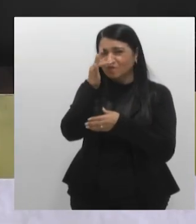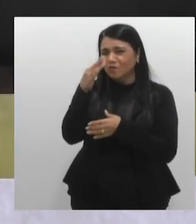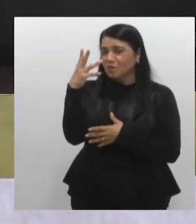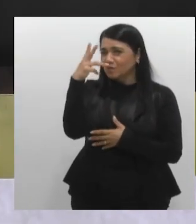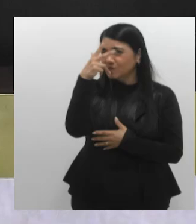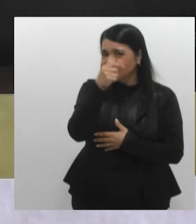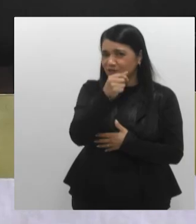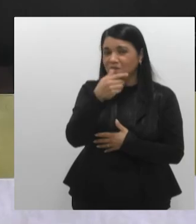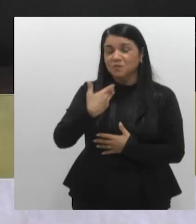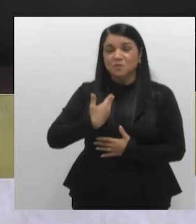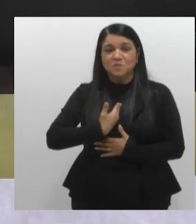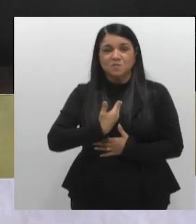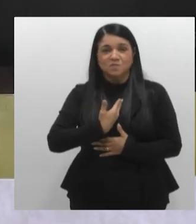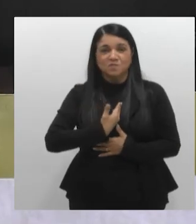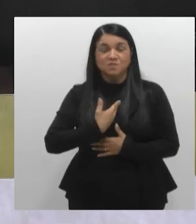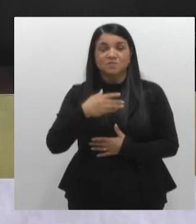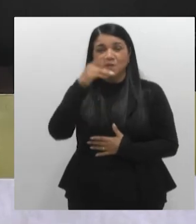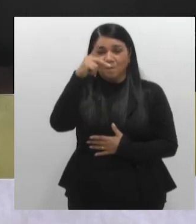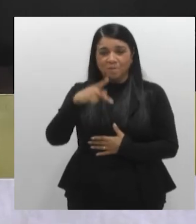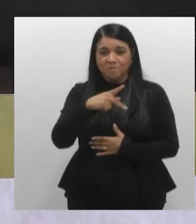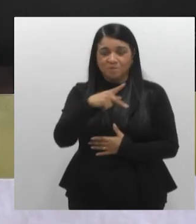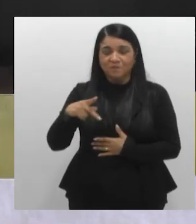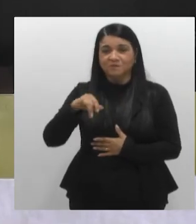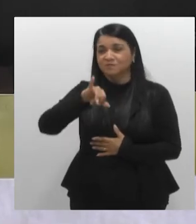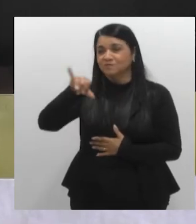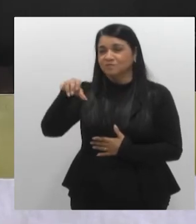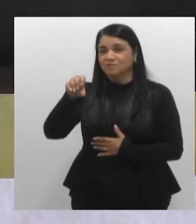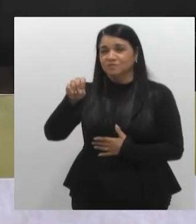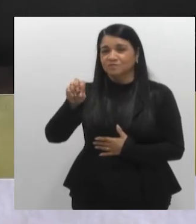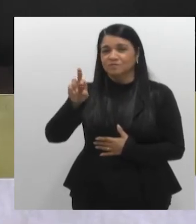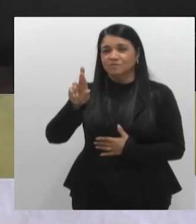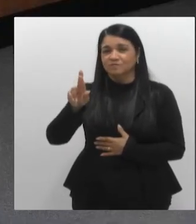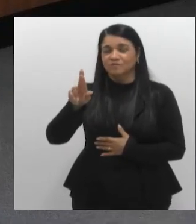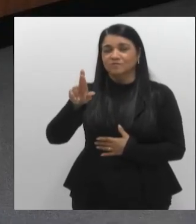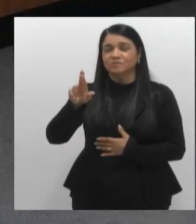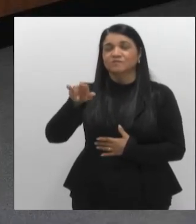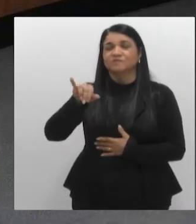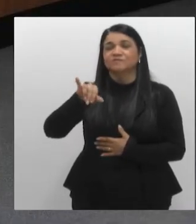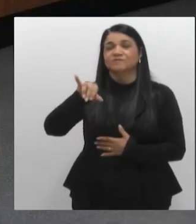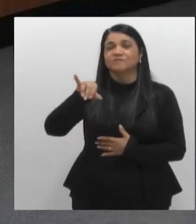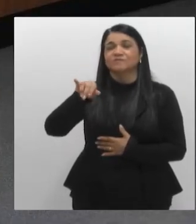eu disse aqui, para o nosso querido Padre Jorjão. Padre Jorjão, vem aqui também receber.